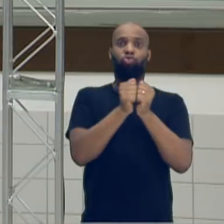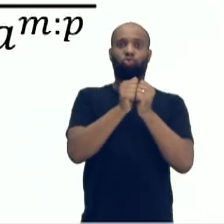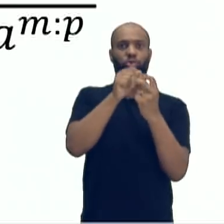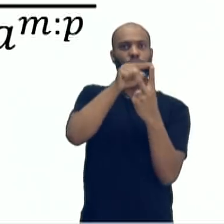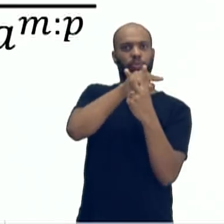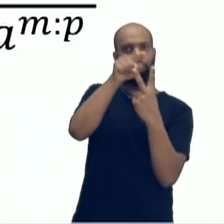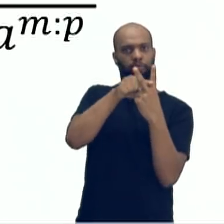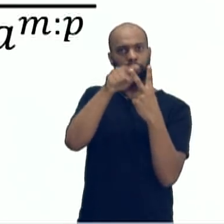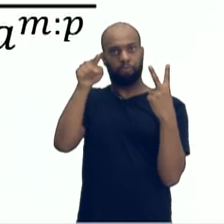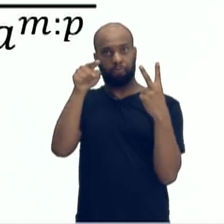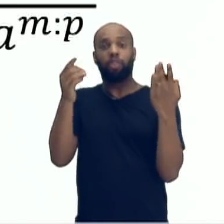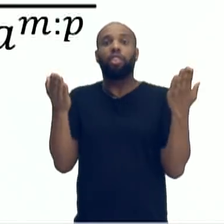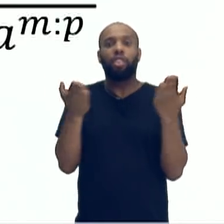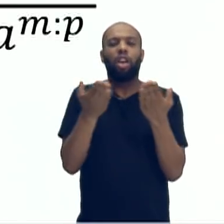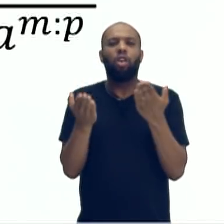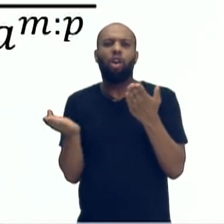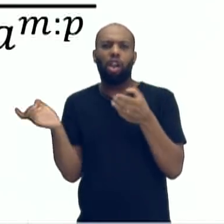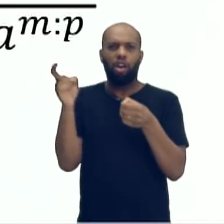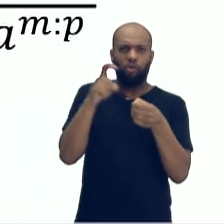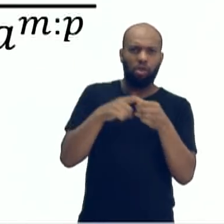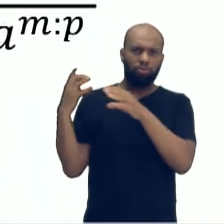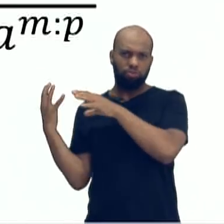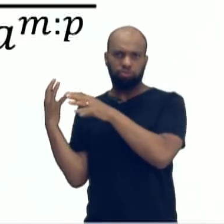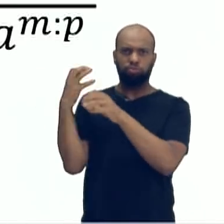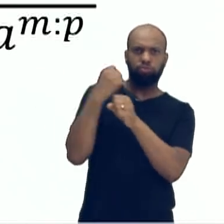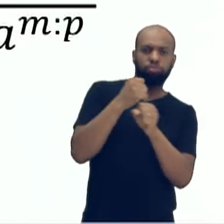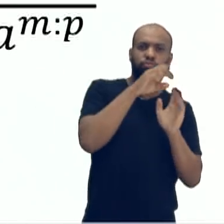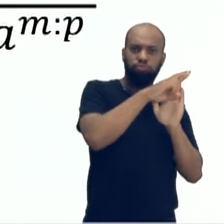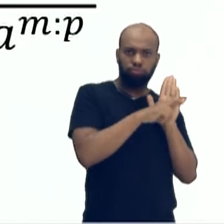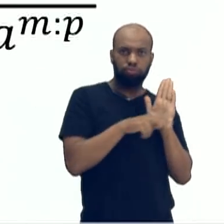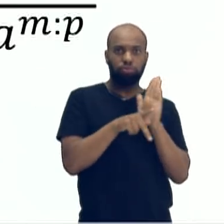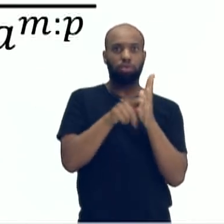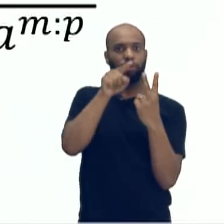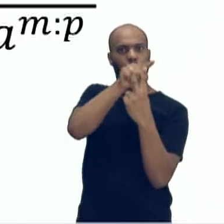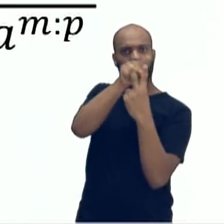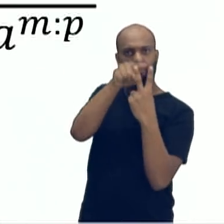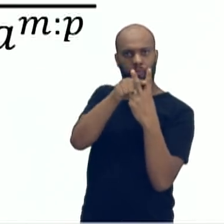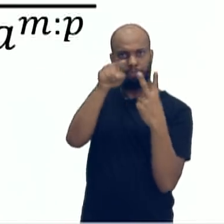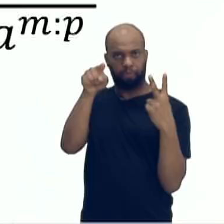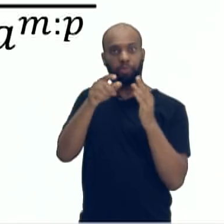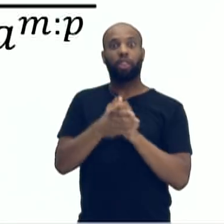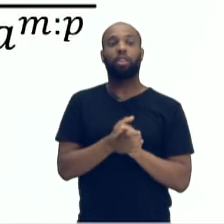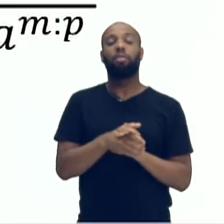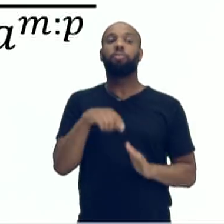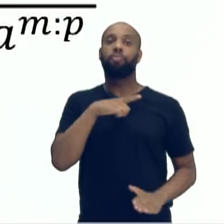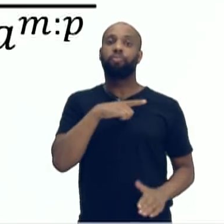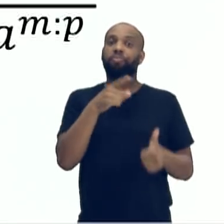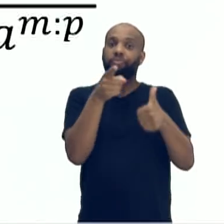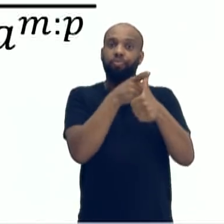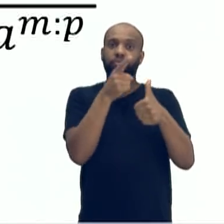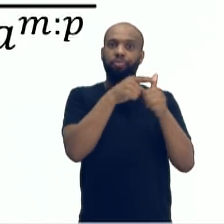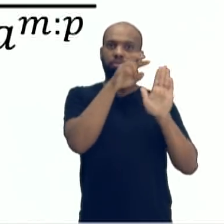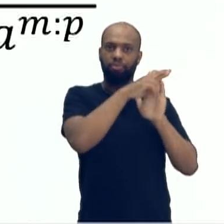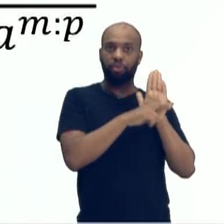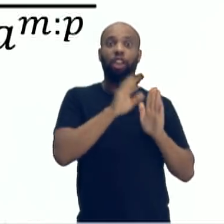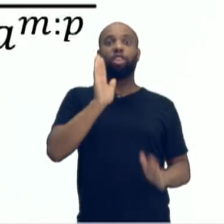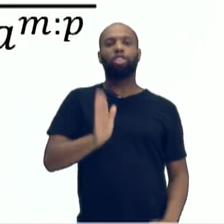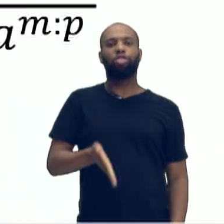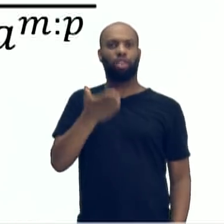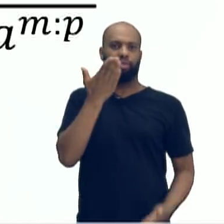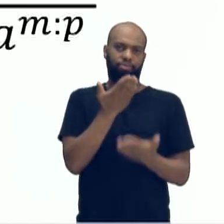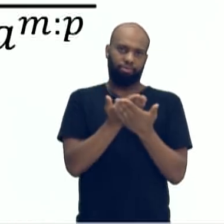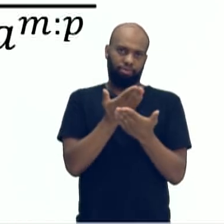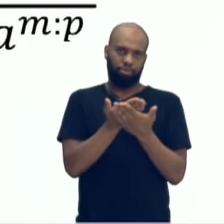Então, vamos retomar aqui quais são as propriedades de radiciação. Nós temos aqui a primeira propriedade já vista nas